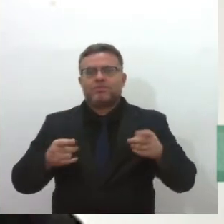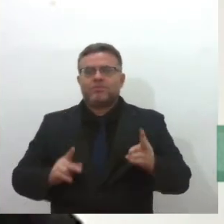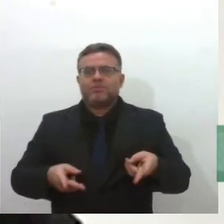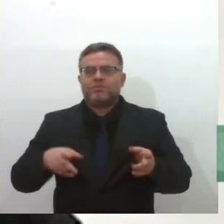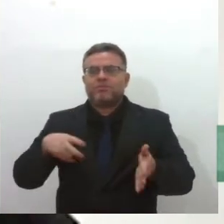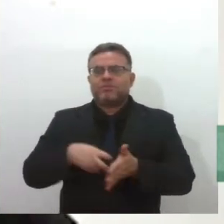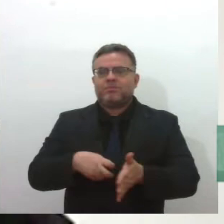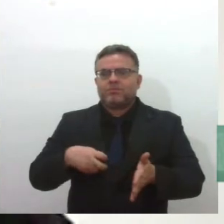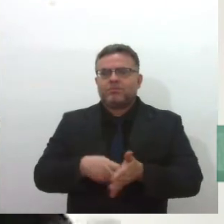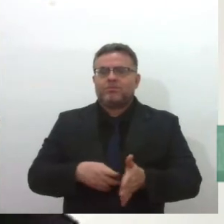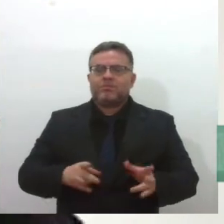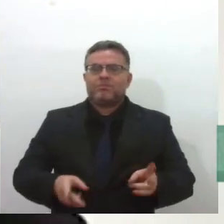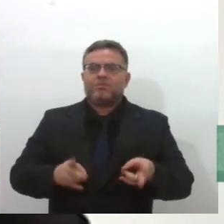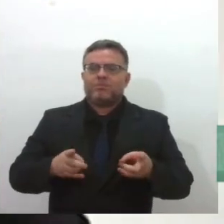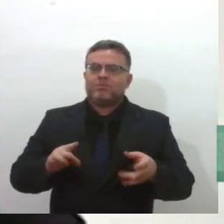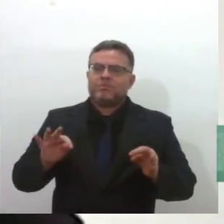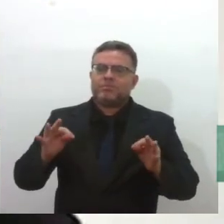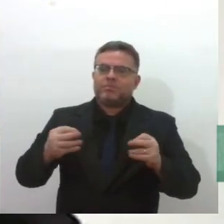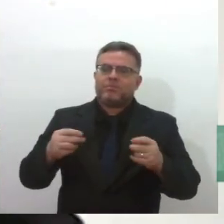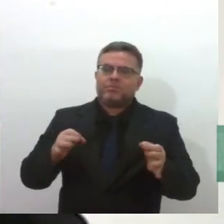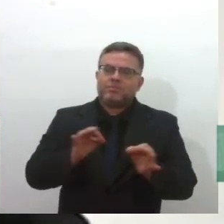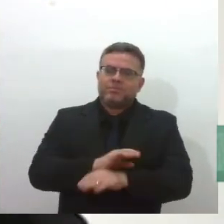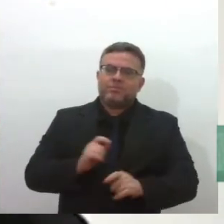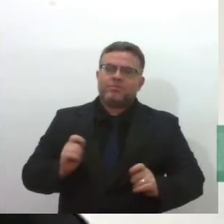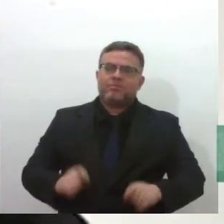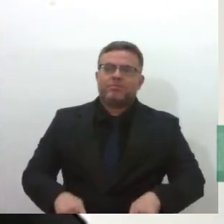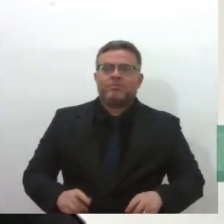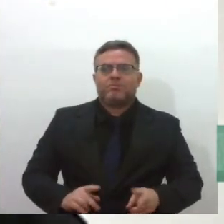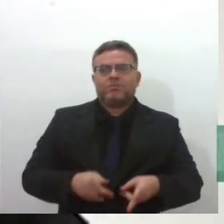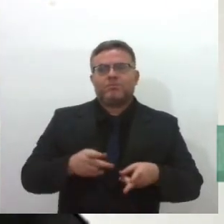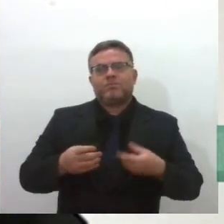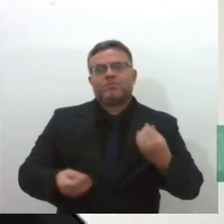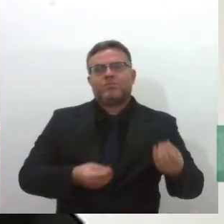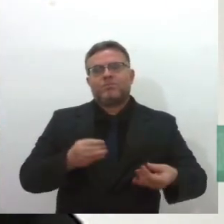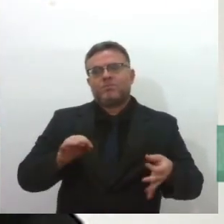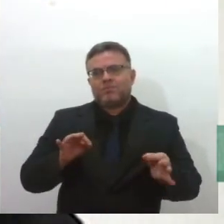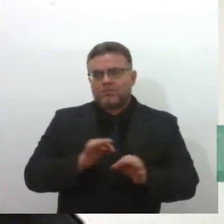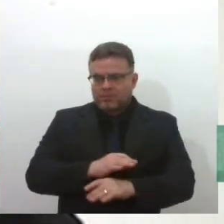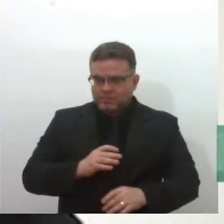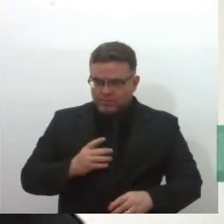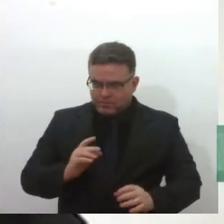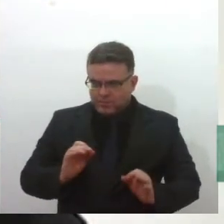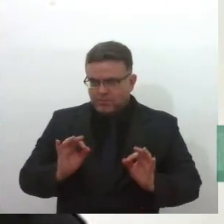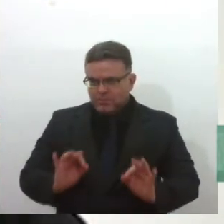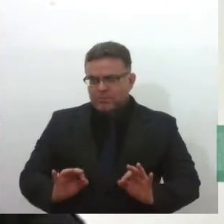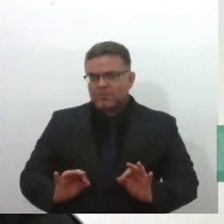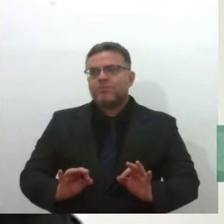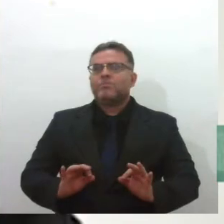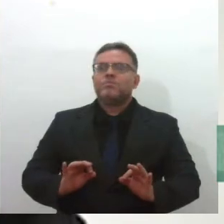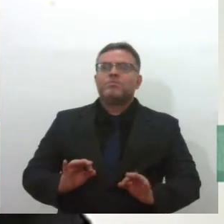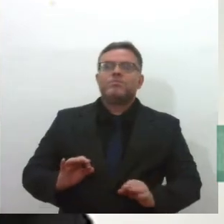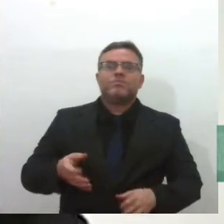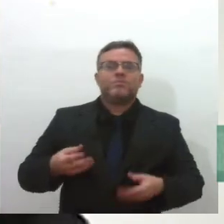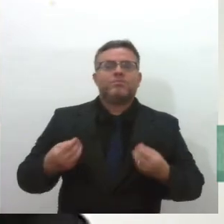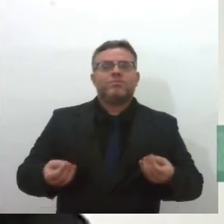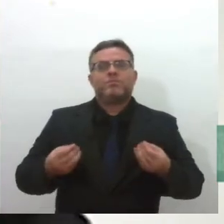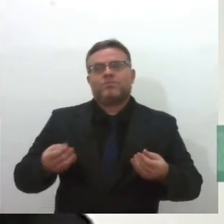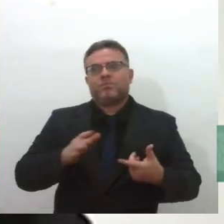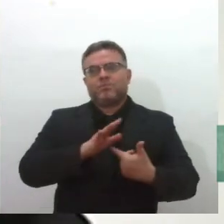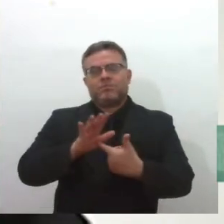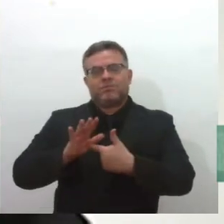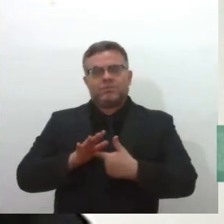virtude dessas alterações da nossa realidade, com o uso da internet, das redes sociais, que amplificam ainda